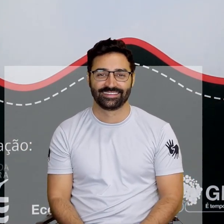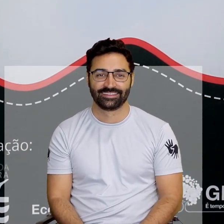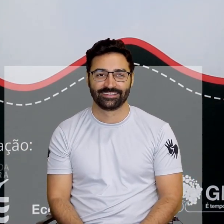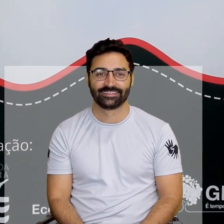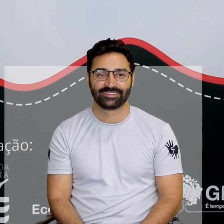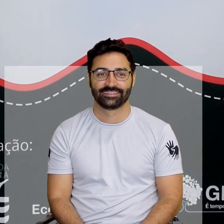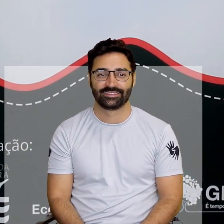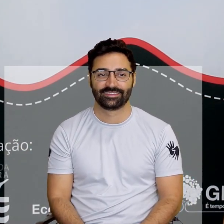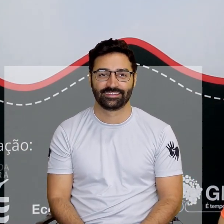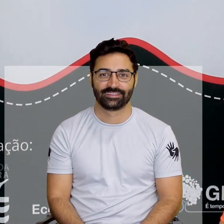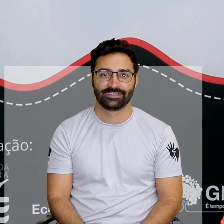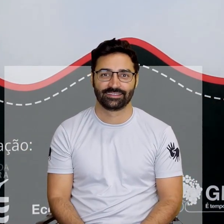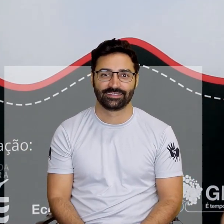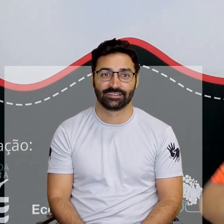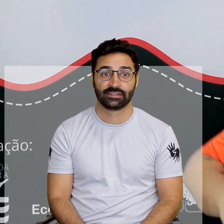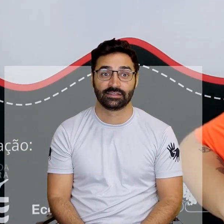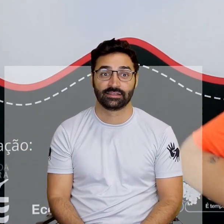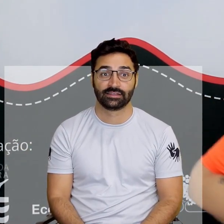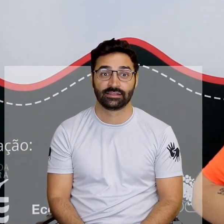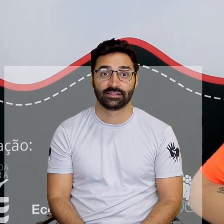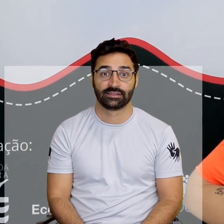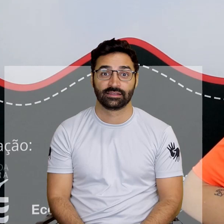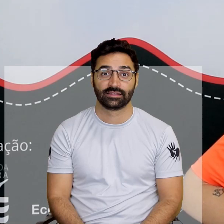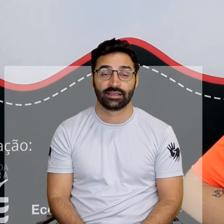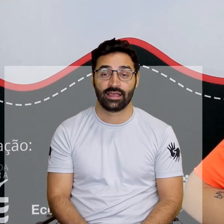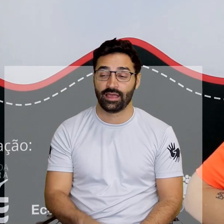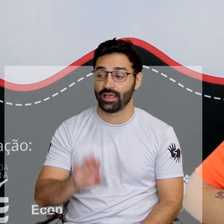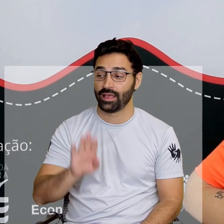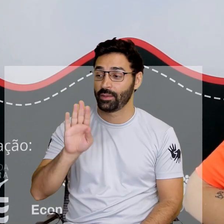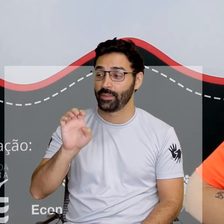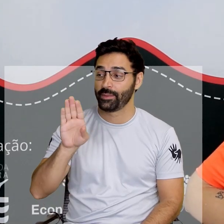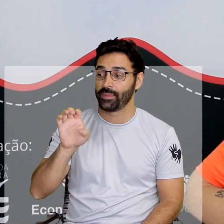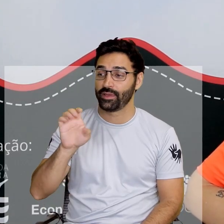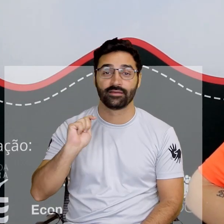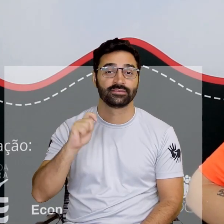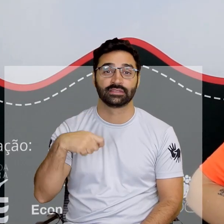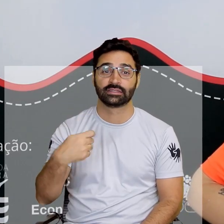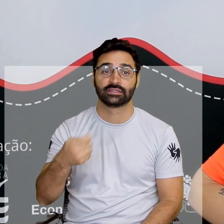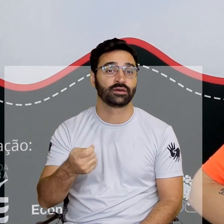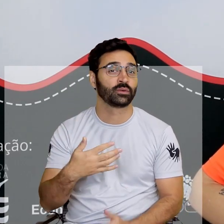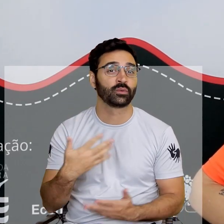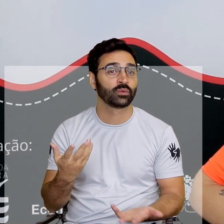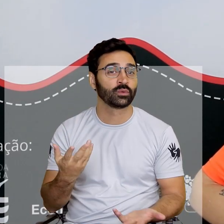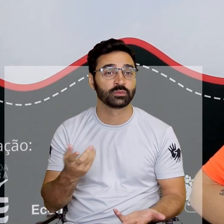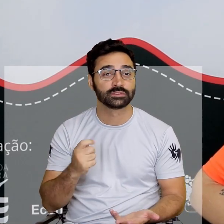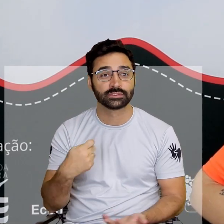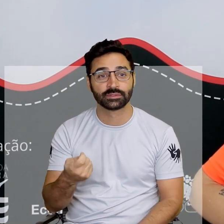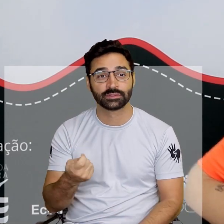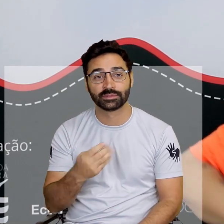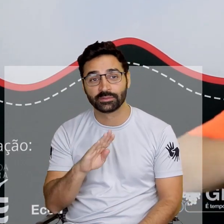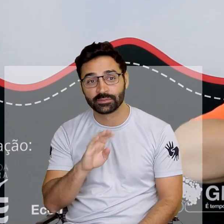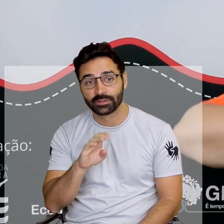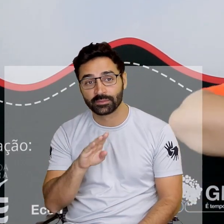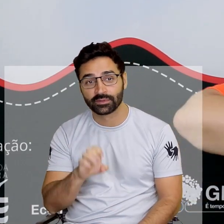Aí temos... E aí, esqueci de dar o sinal de bebê, gente. Como seria um bebê?